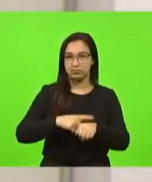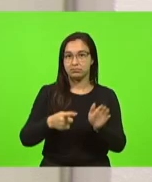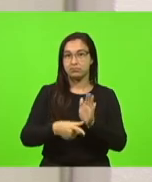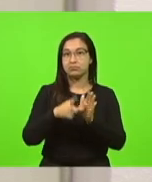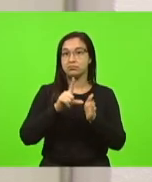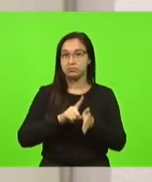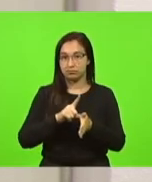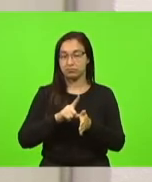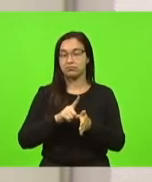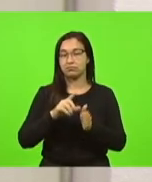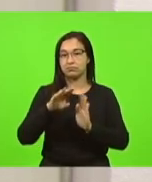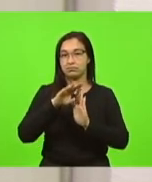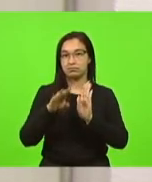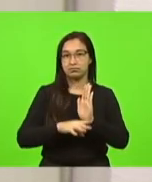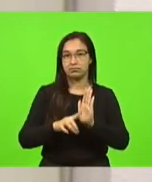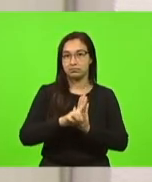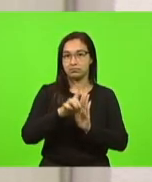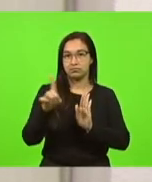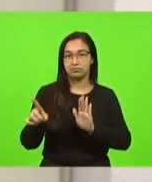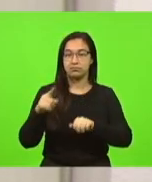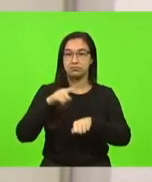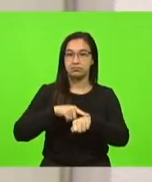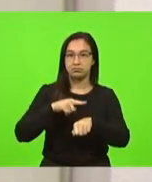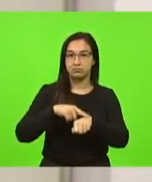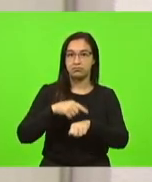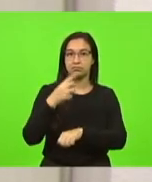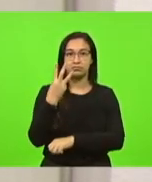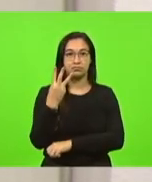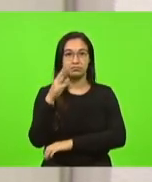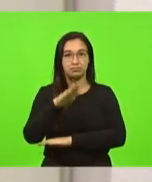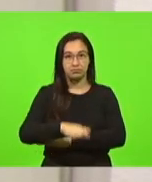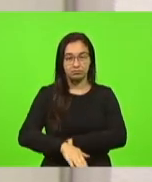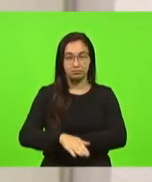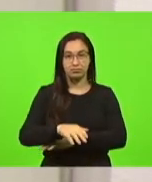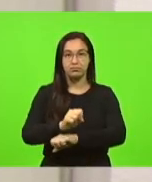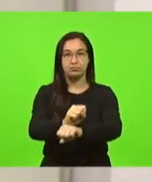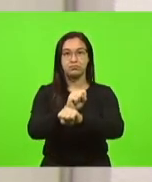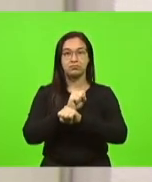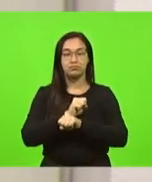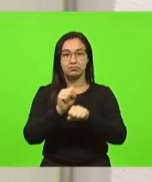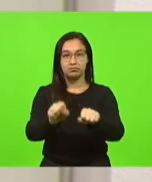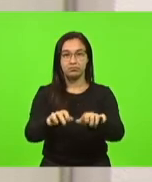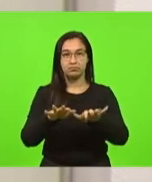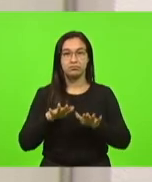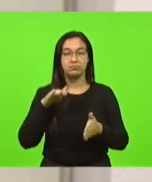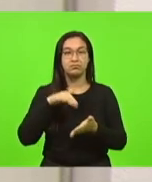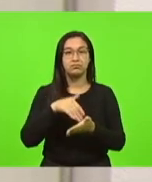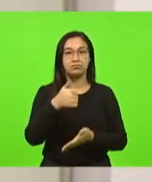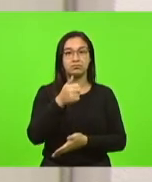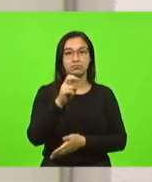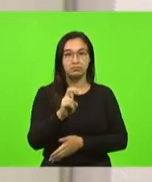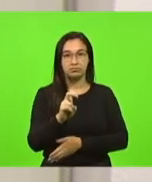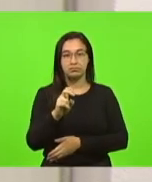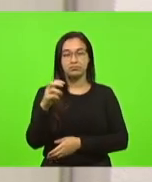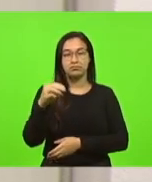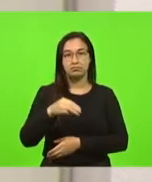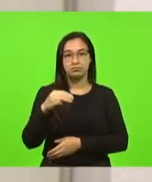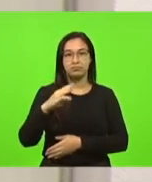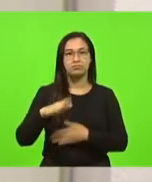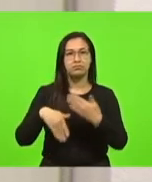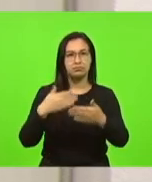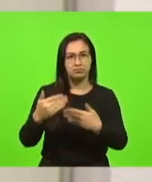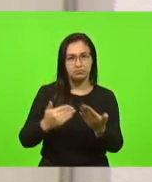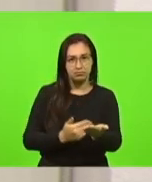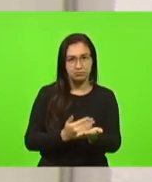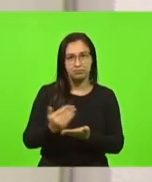para as 15 horas. Ato contínuo, o senhor presidente suspendeu a sessão por 15 minutos. Reaberta a sessão, o senhor presidente adentrou